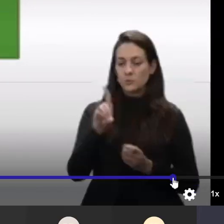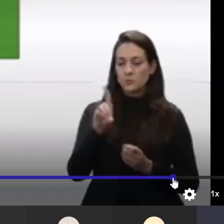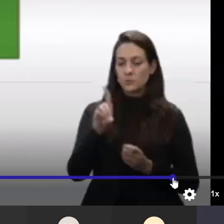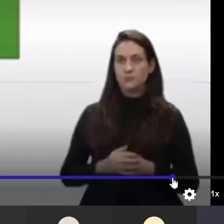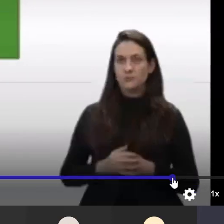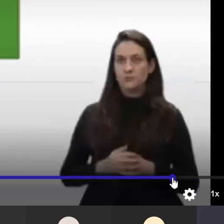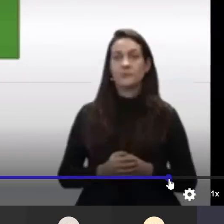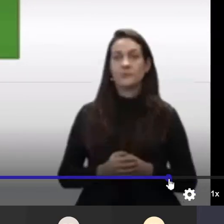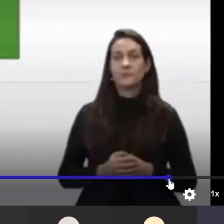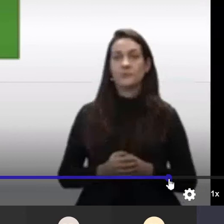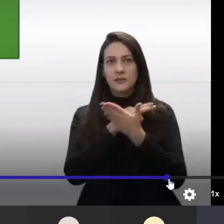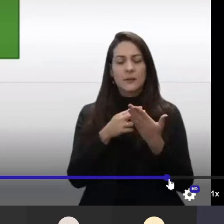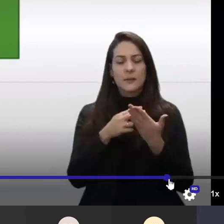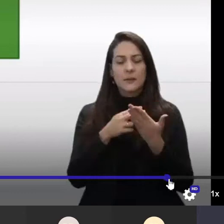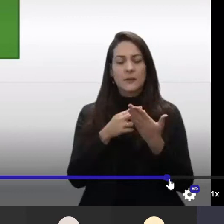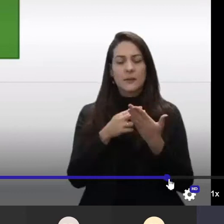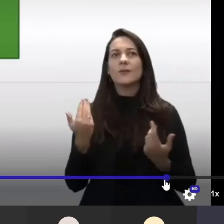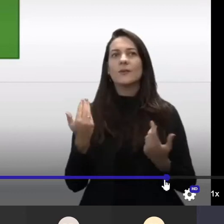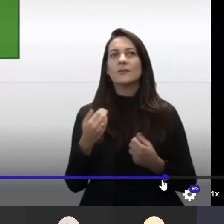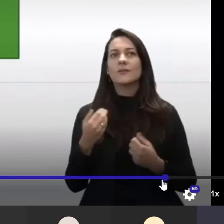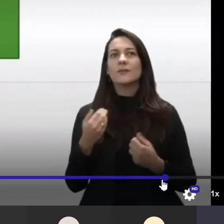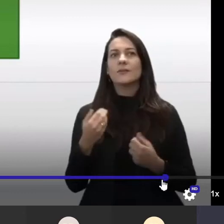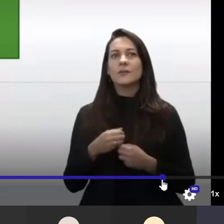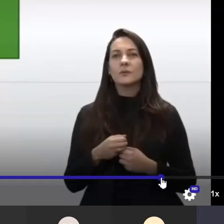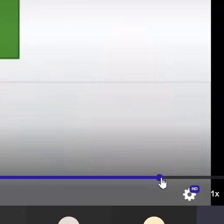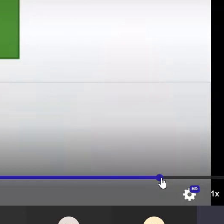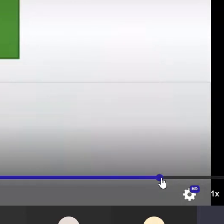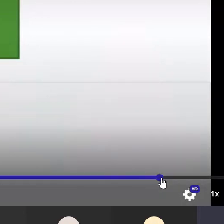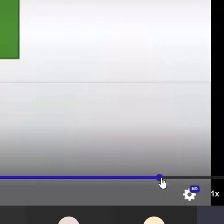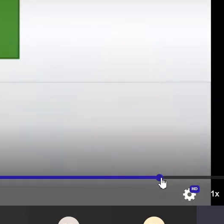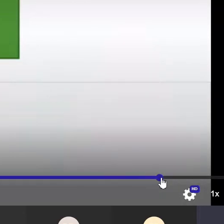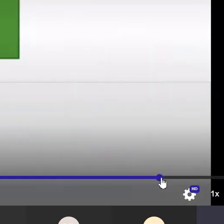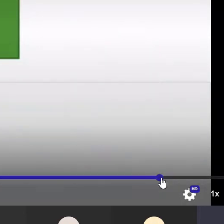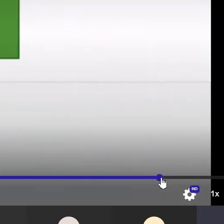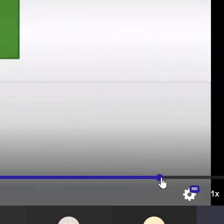Ele é um dos antissépticos mais antigos, foi o número 1.